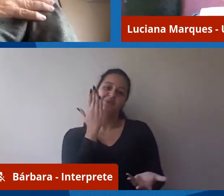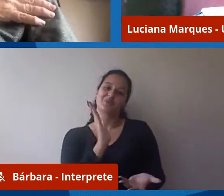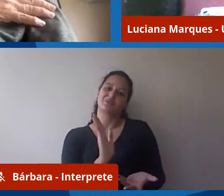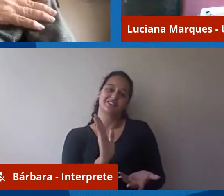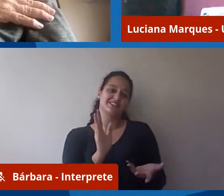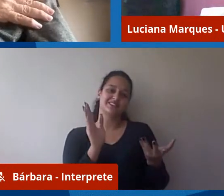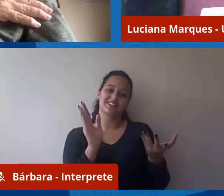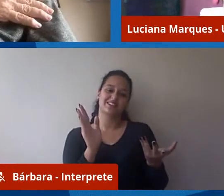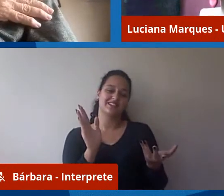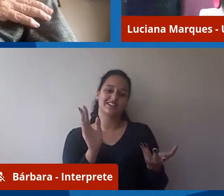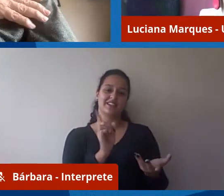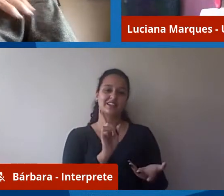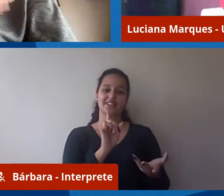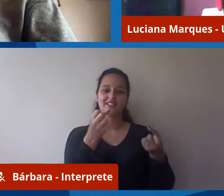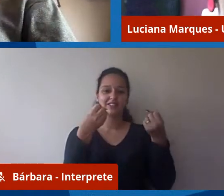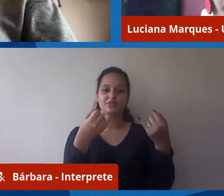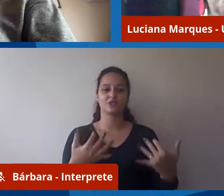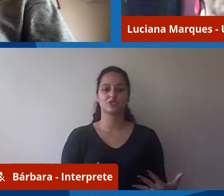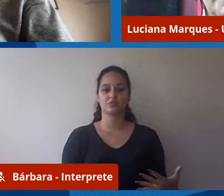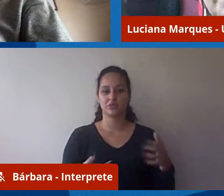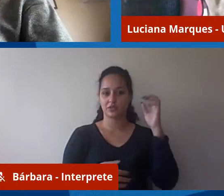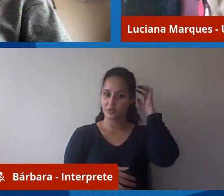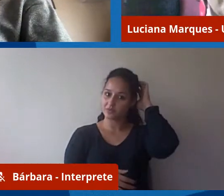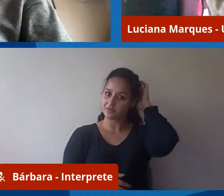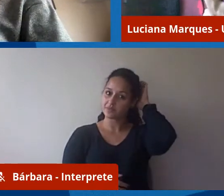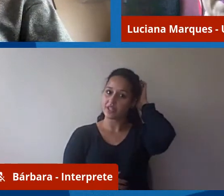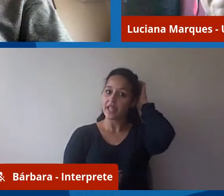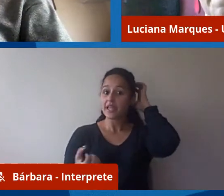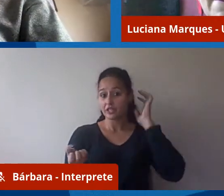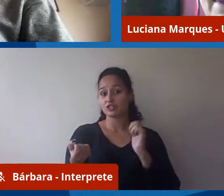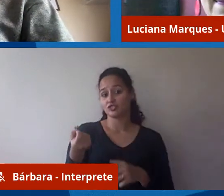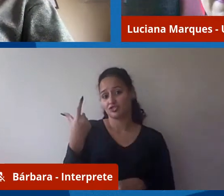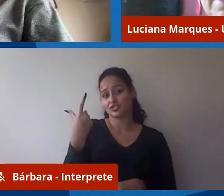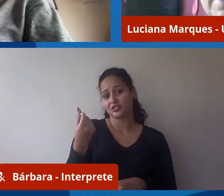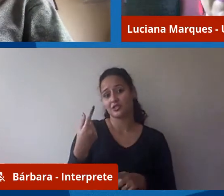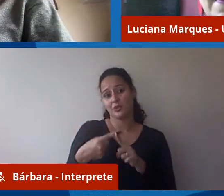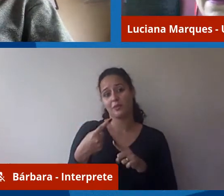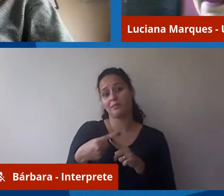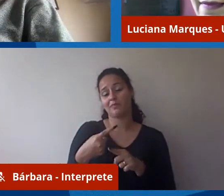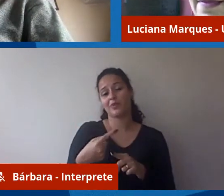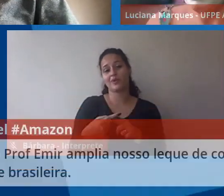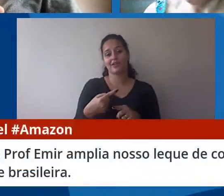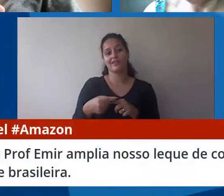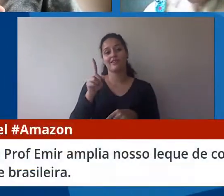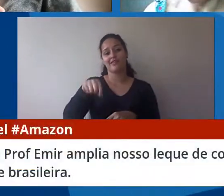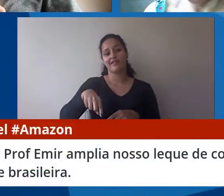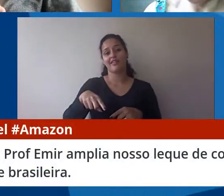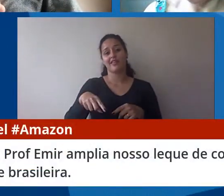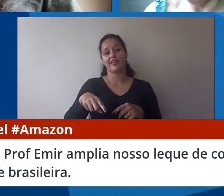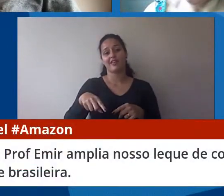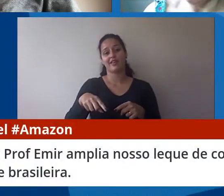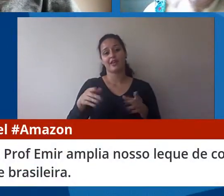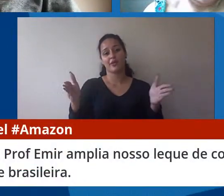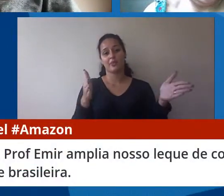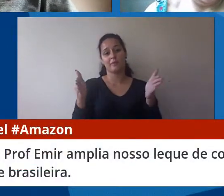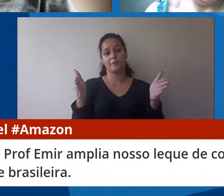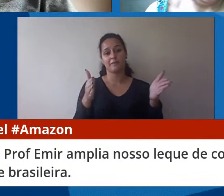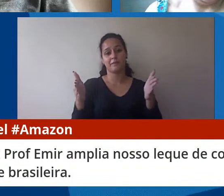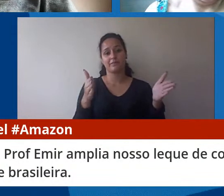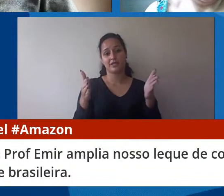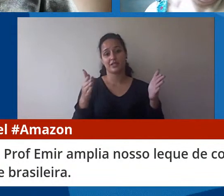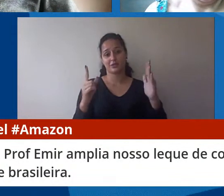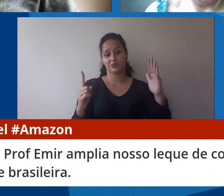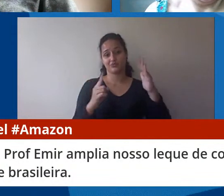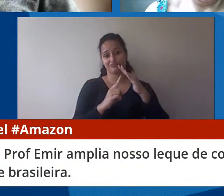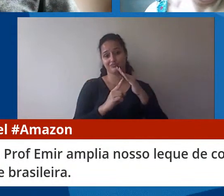Eleições muito estranhas, né? Porque vai ser em plena quarentena. Não tem manifestação pública, não tem comício. Os próprios